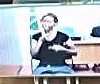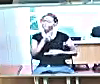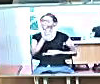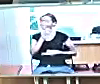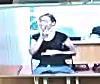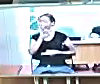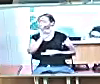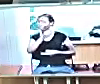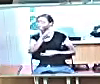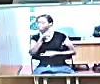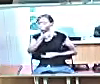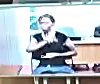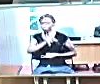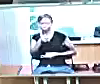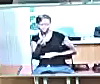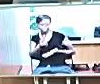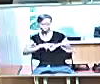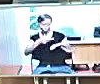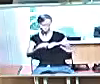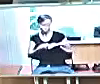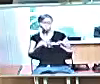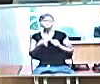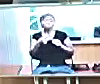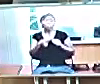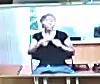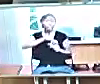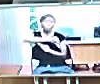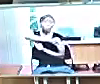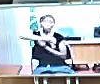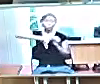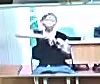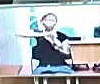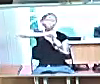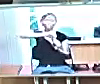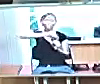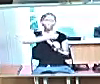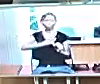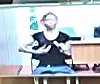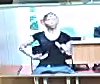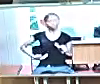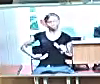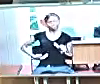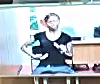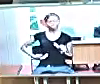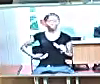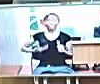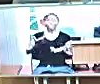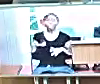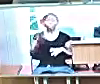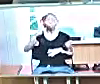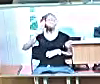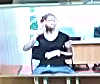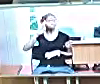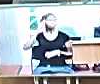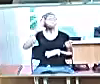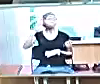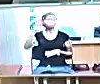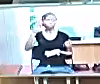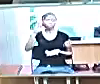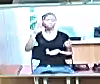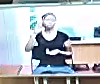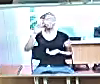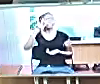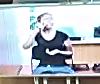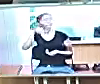transição de governo e uma coisa fundamental é na construção do estado democrático